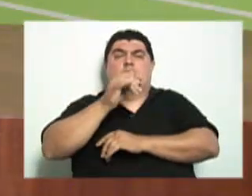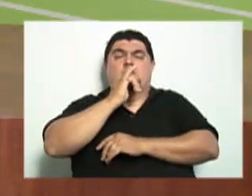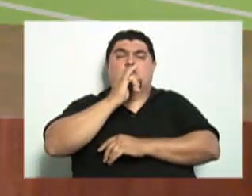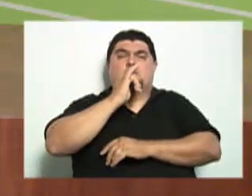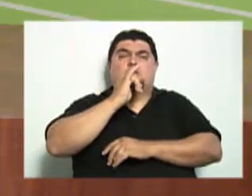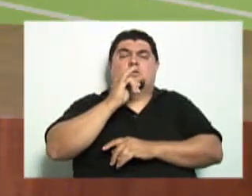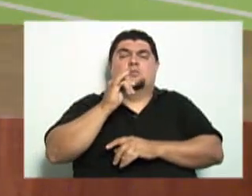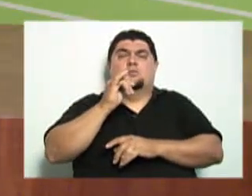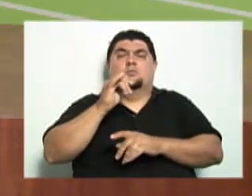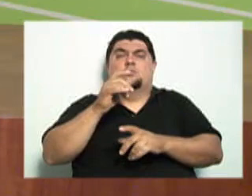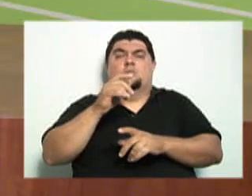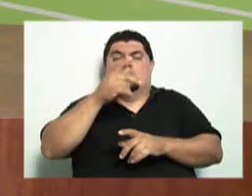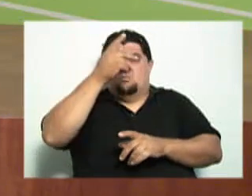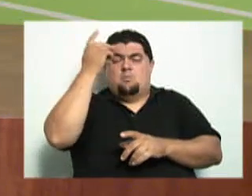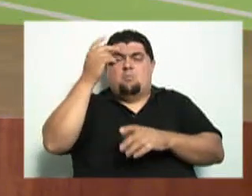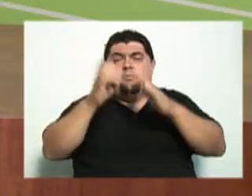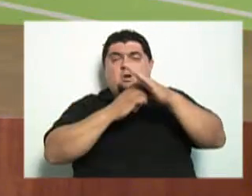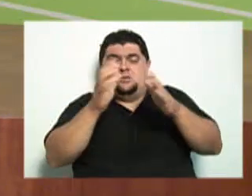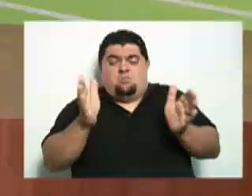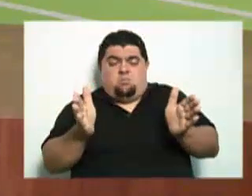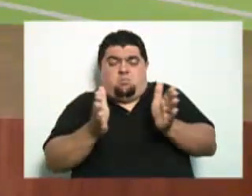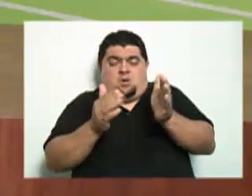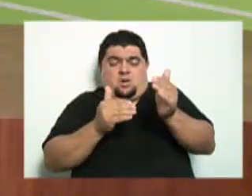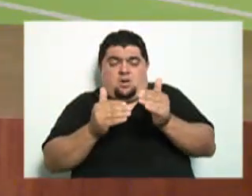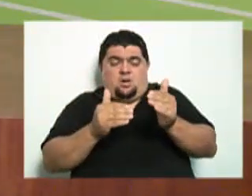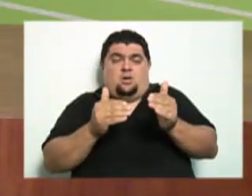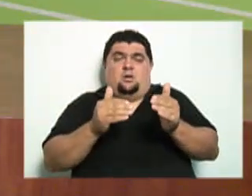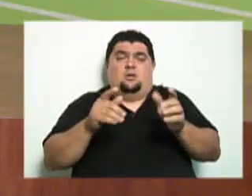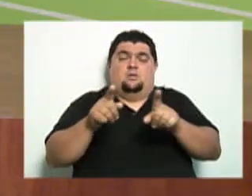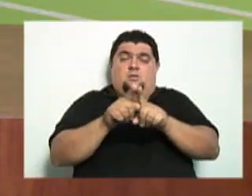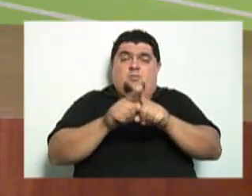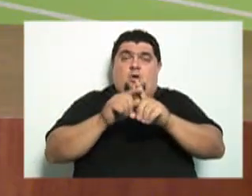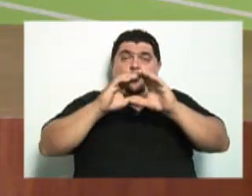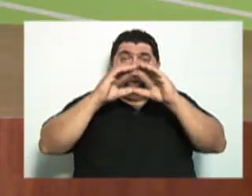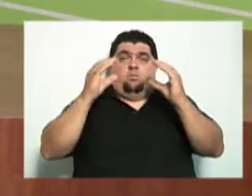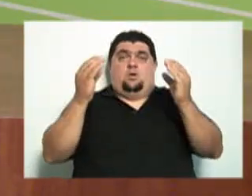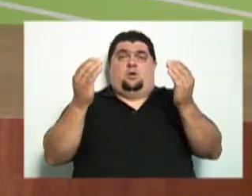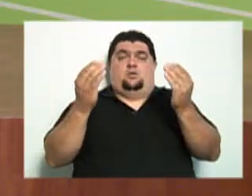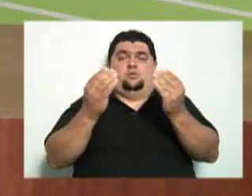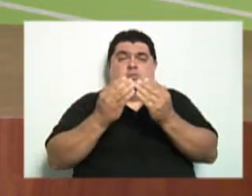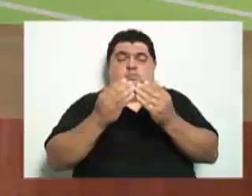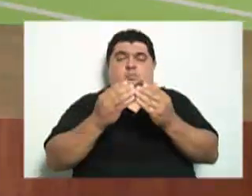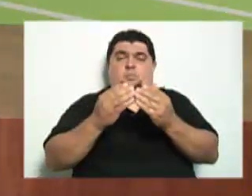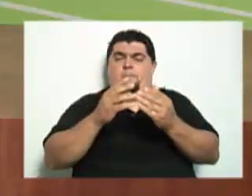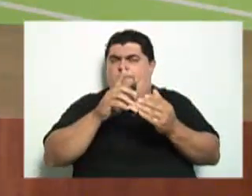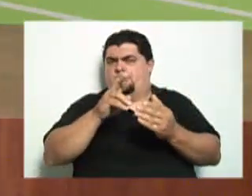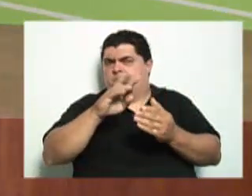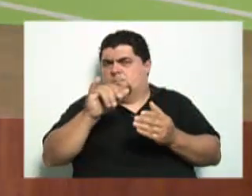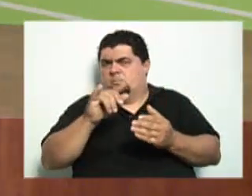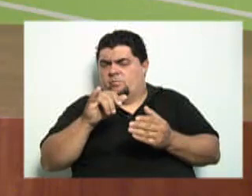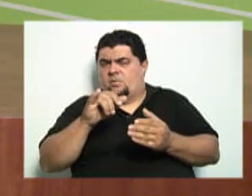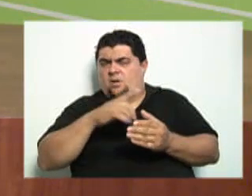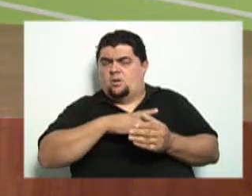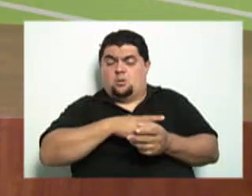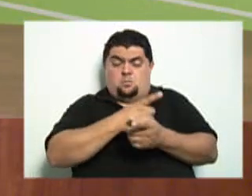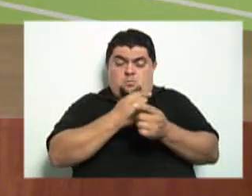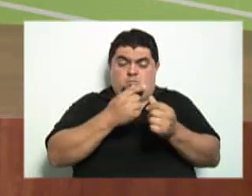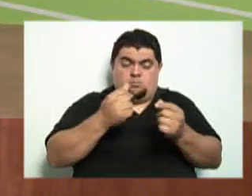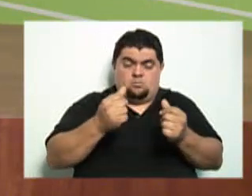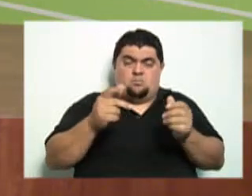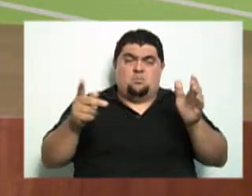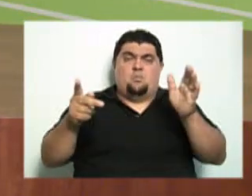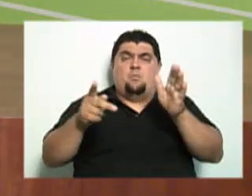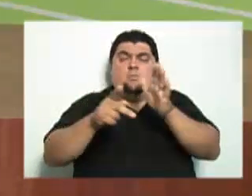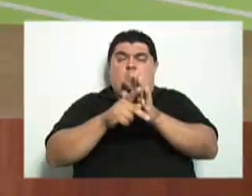os MEIs, microempreendedores individuais, voltadas para cooperativas. Então, você tem o crédito específico